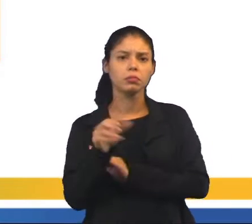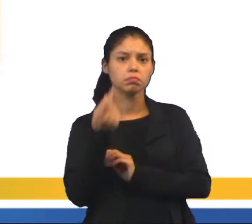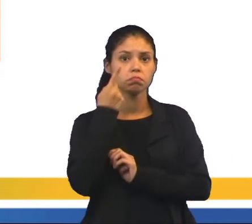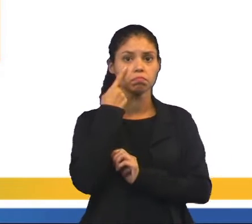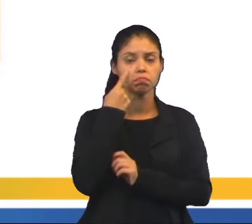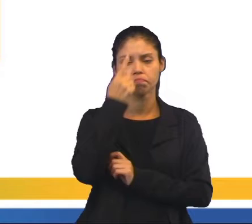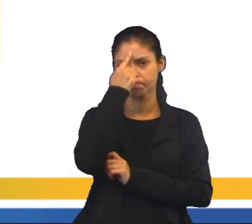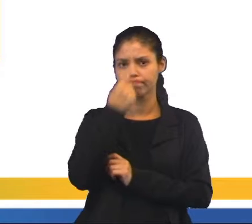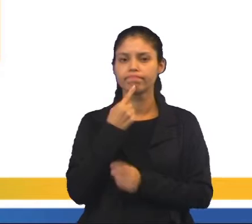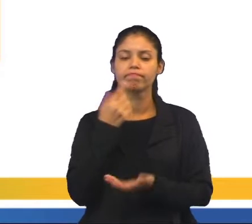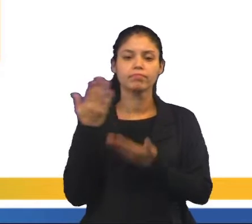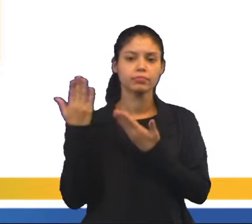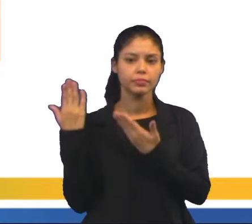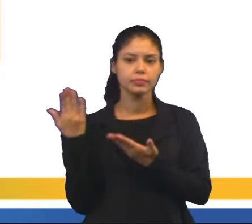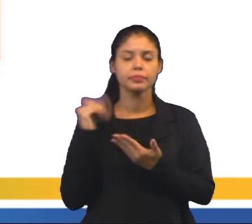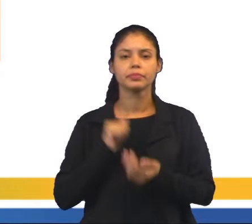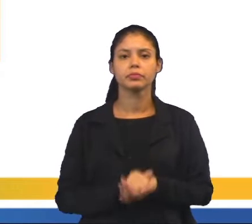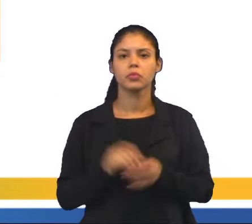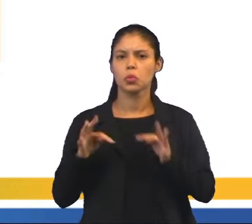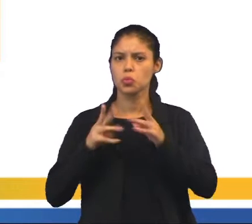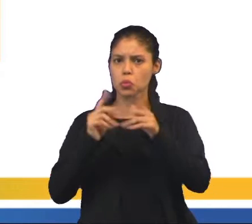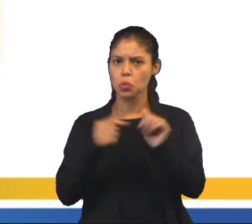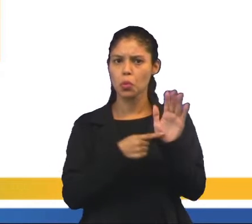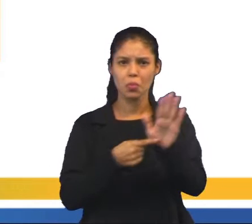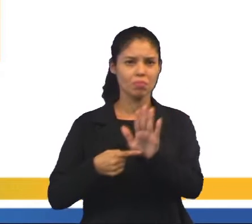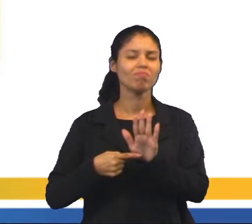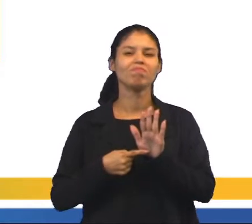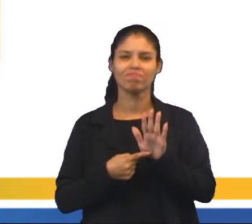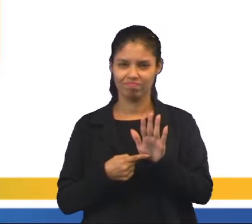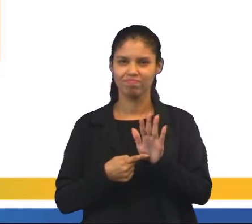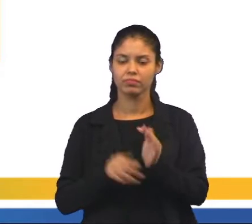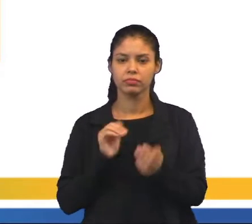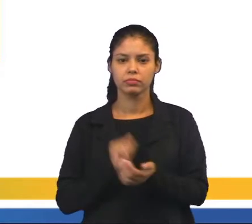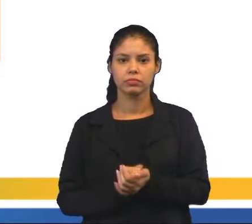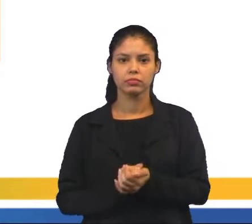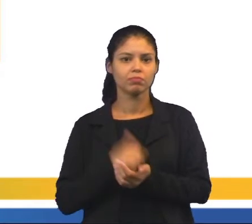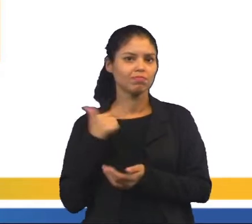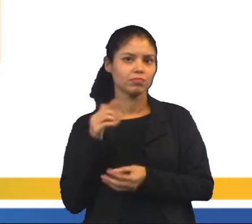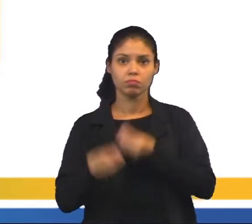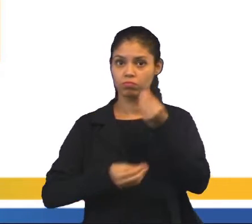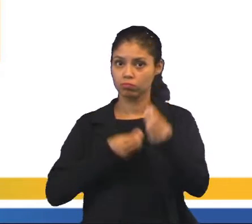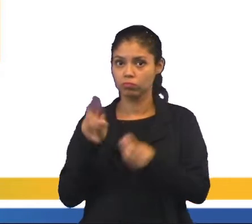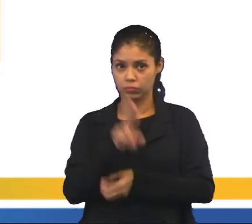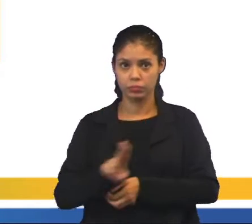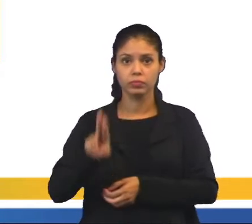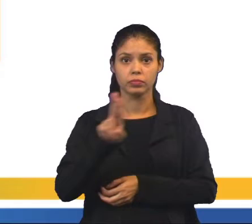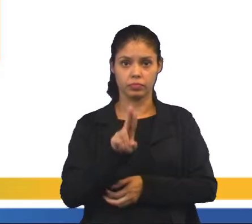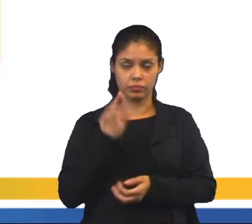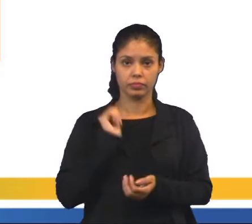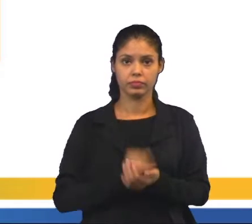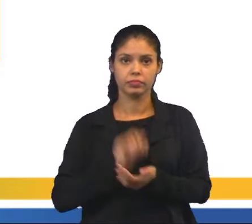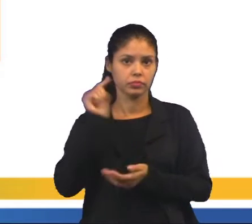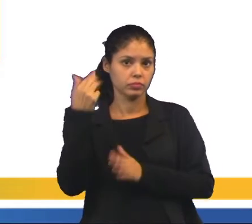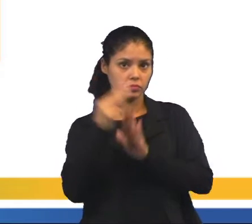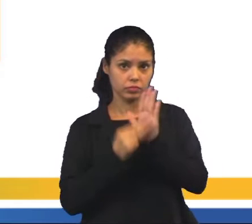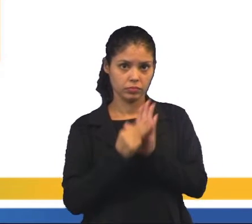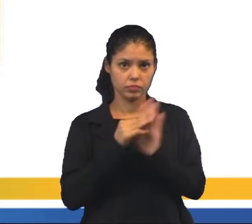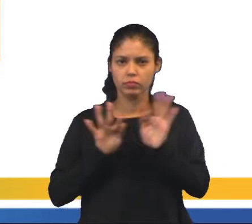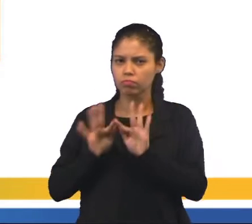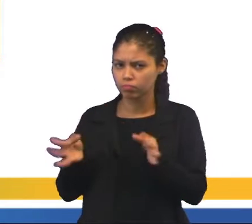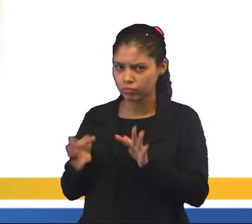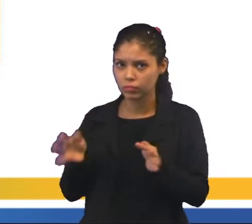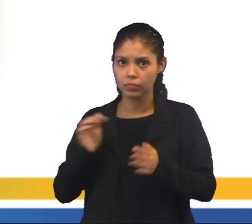bem nessa figura. Ela está demonstrando tudo para vocês. E aí não tem como usar outro método mais